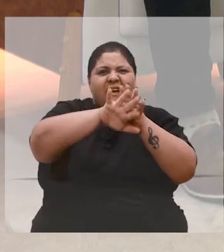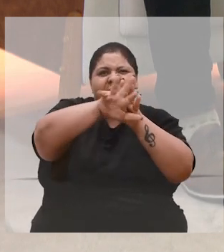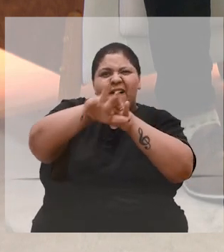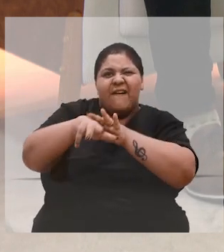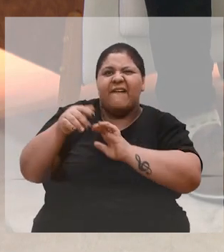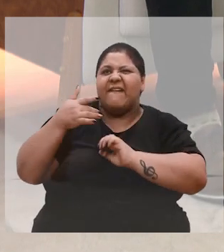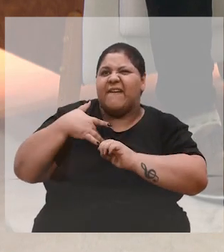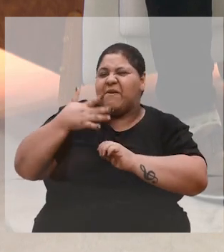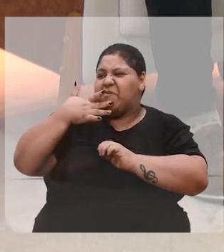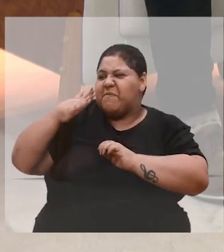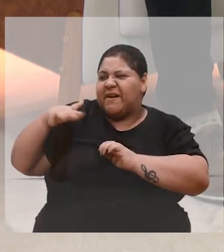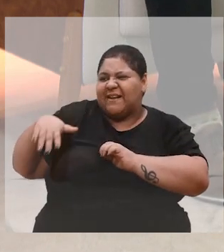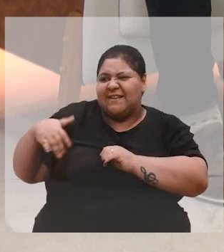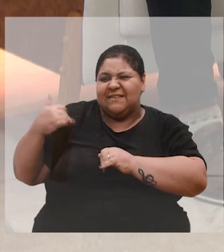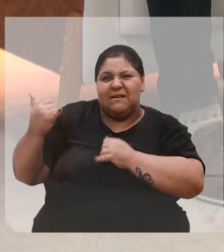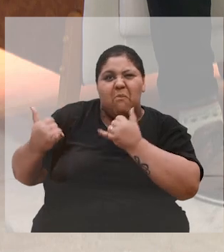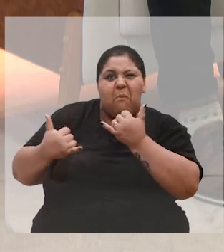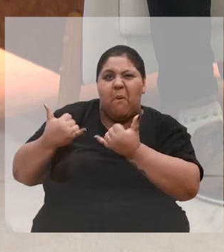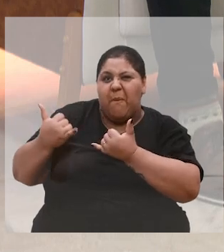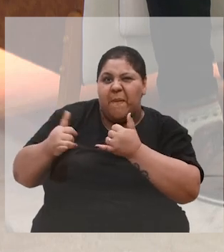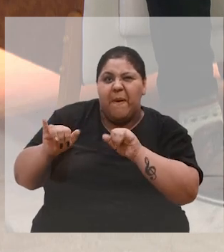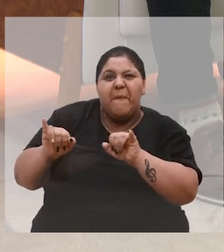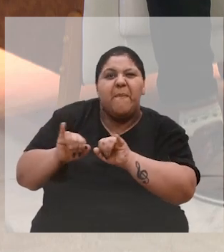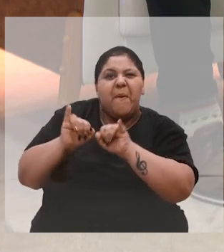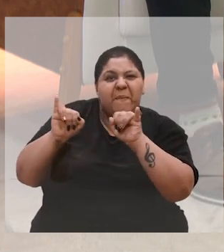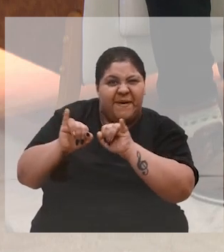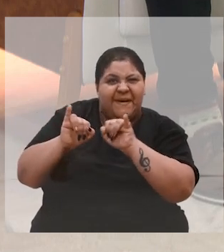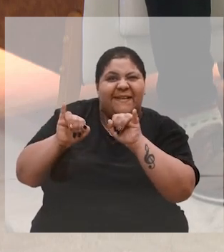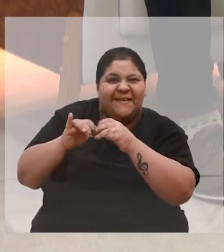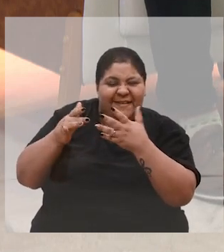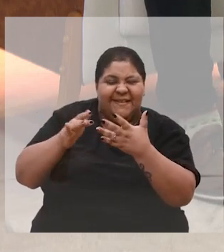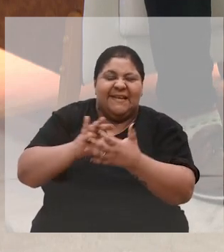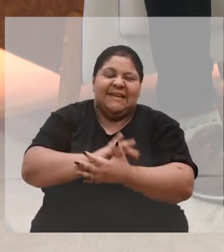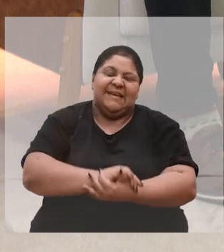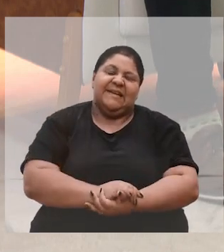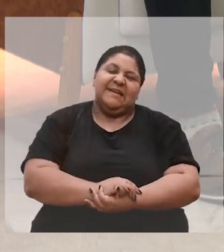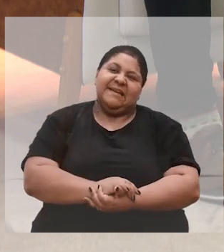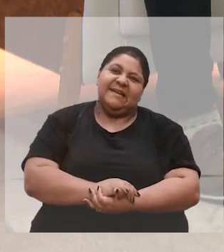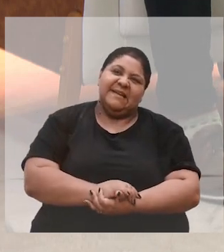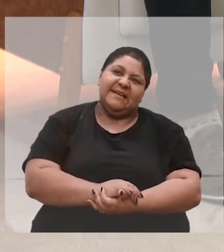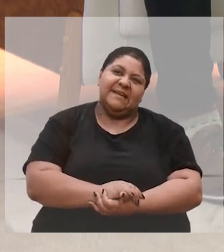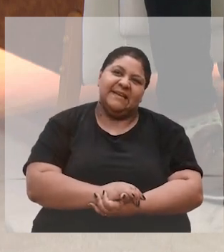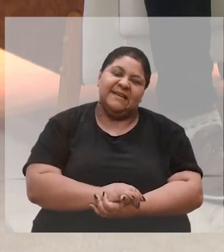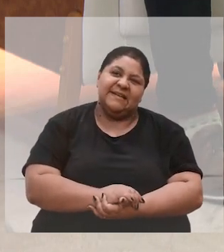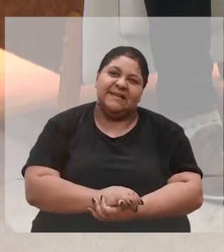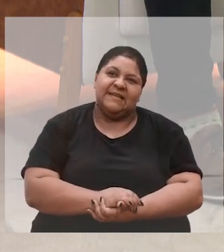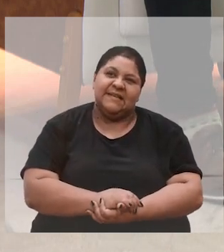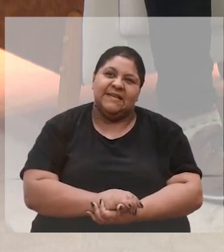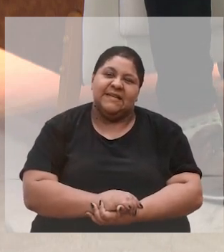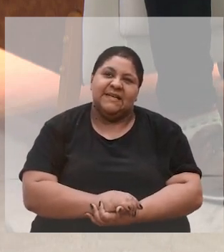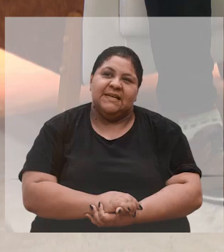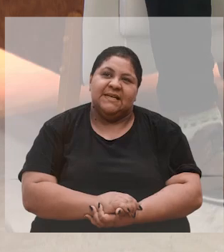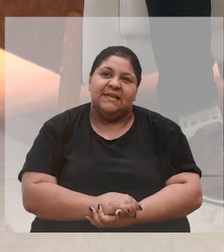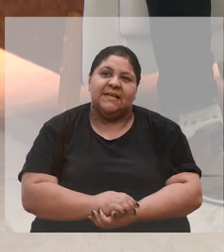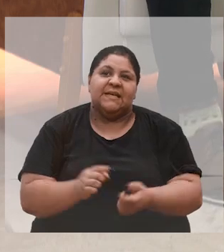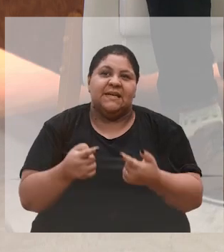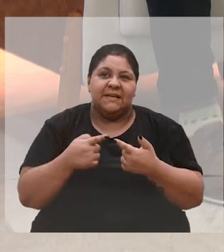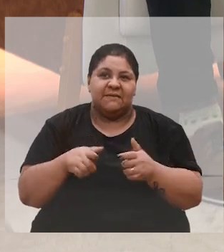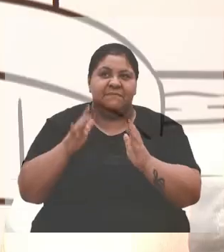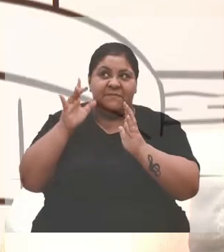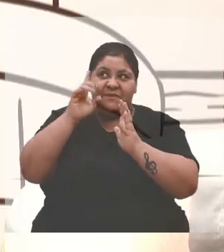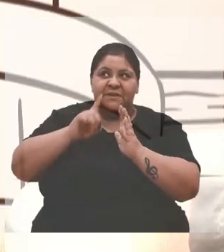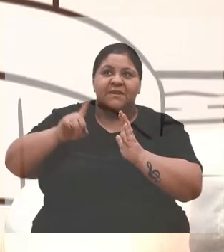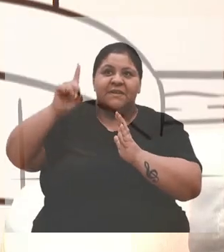Eu era uma criança boba. E aí teu irmão ficou bravo contigo, Arthur? Sim, mas graças a